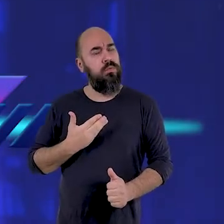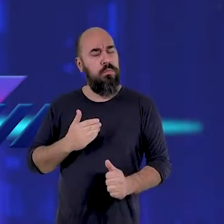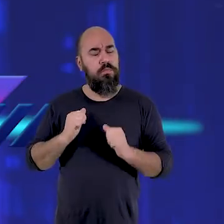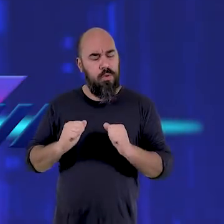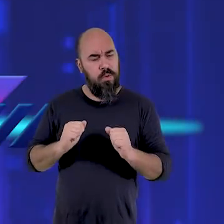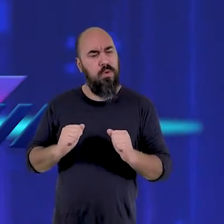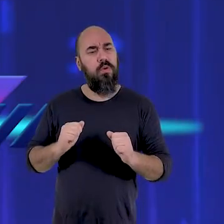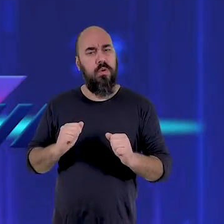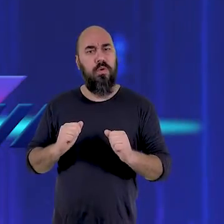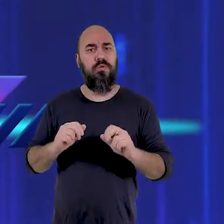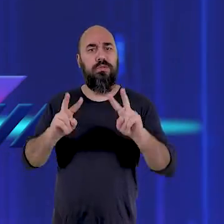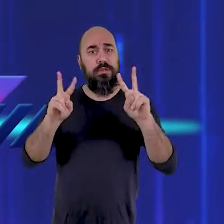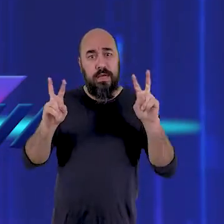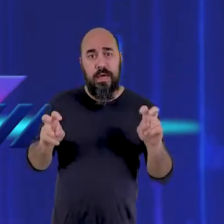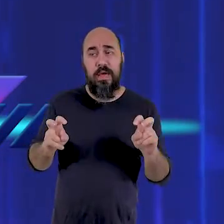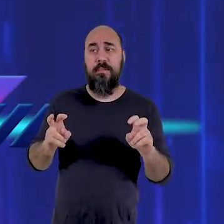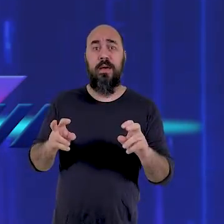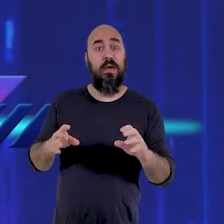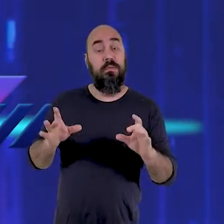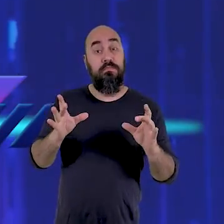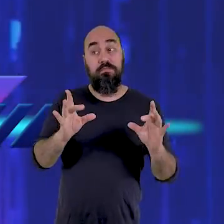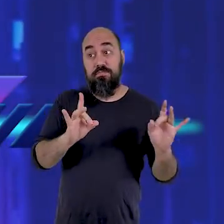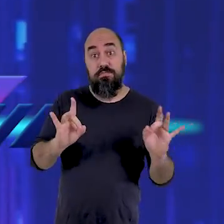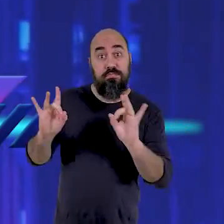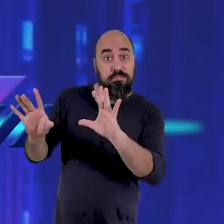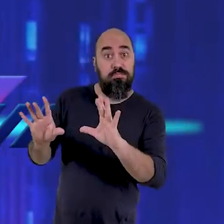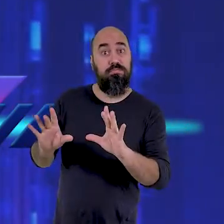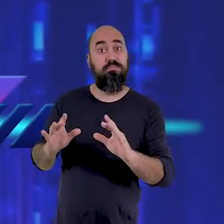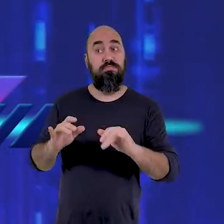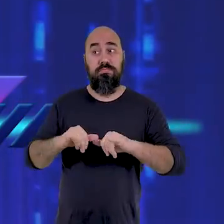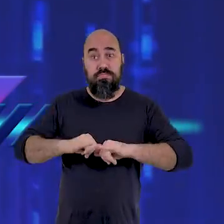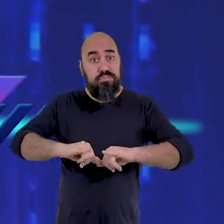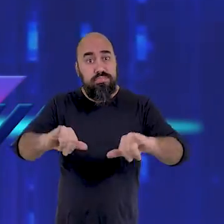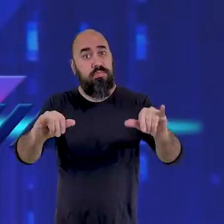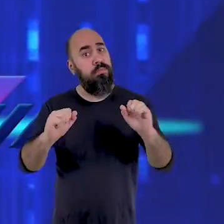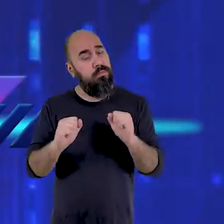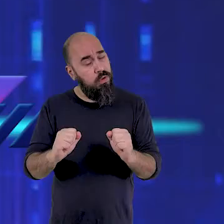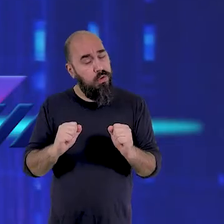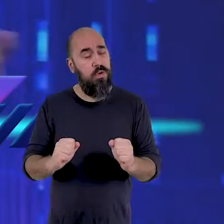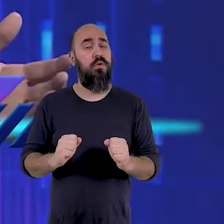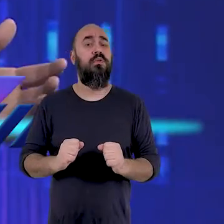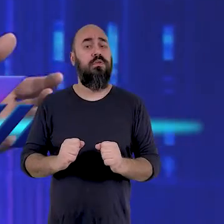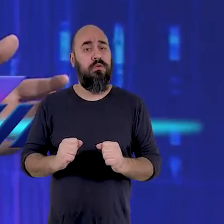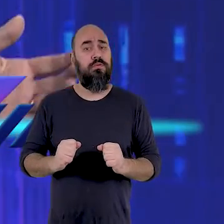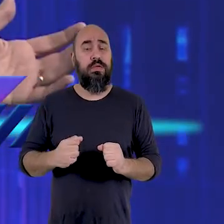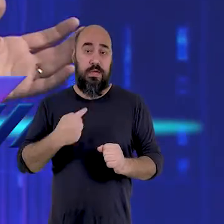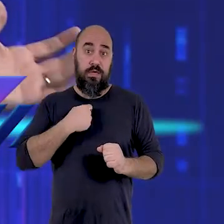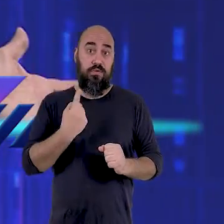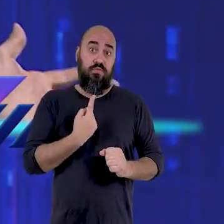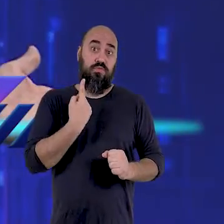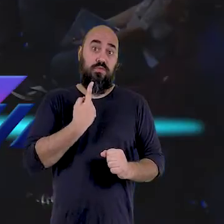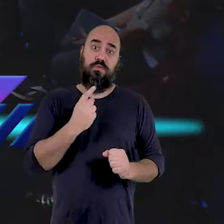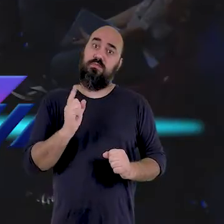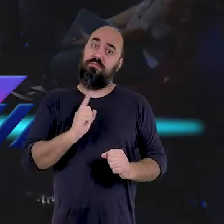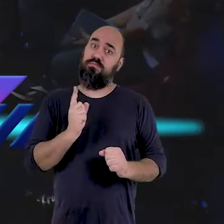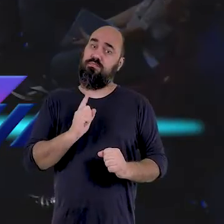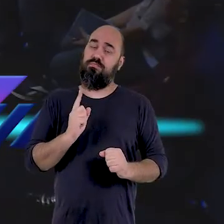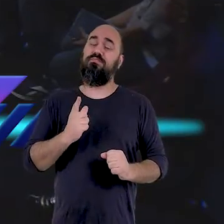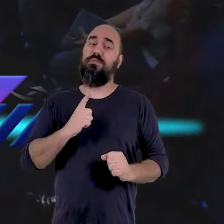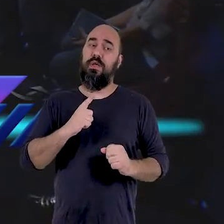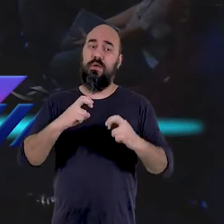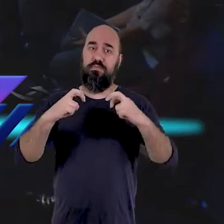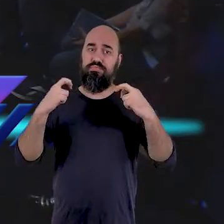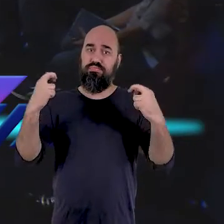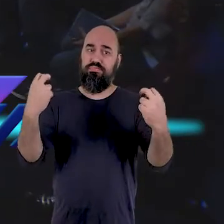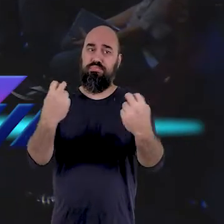para assistirem o programa e assim entenderem mais sobre as profecias. E aqui no Arena do Futuro eu nunca estou sozinho, sempre acompanhado de